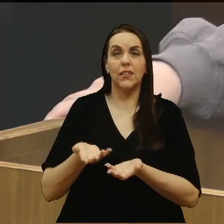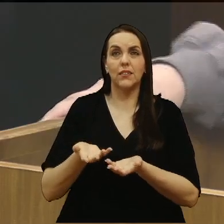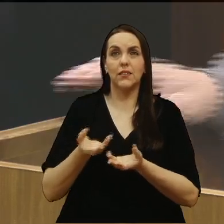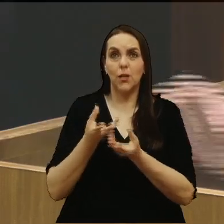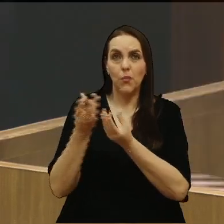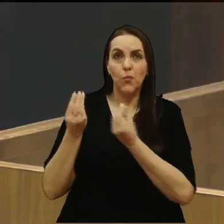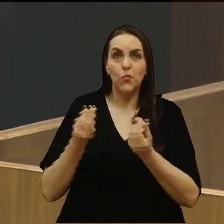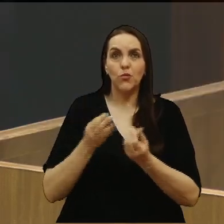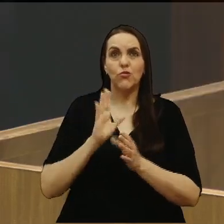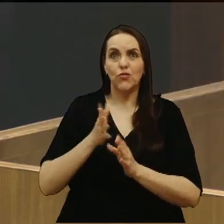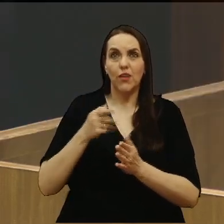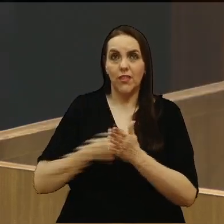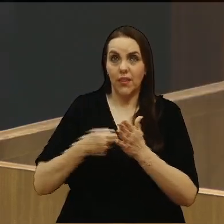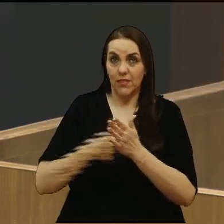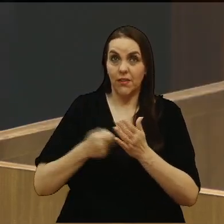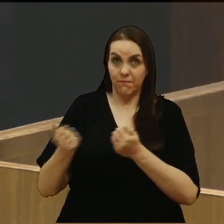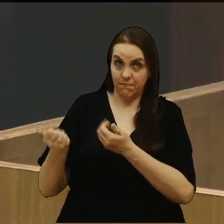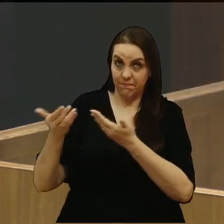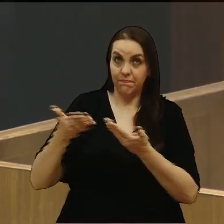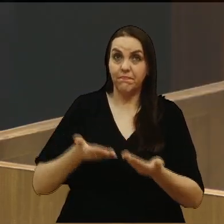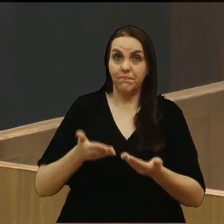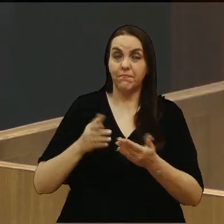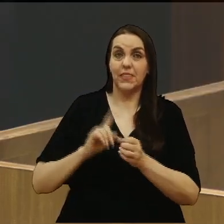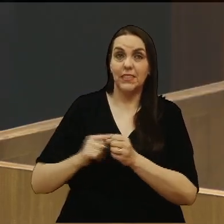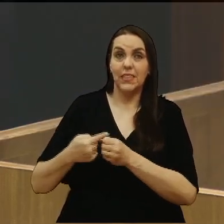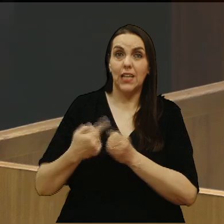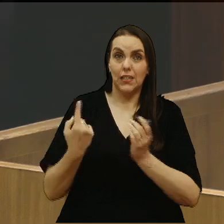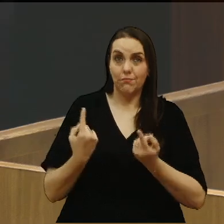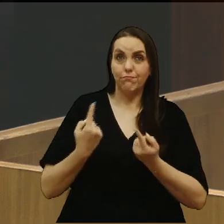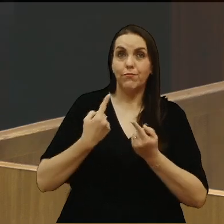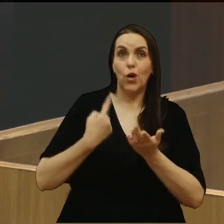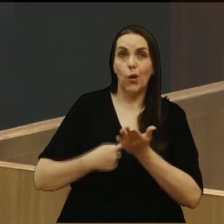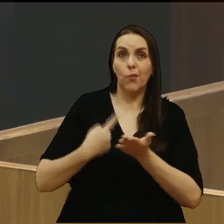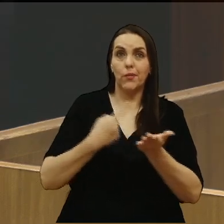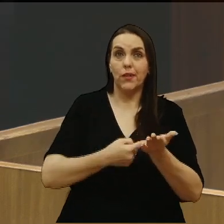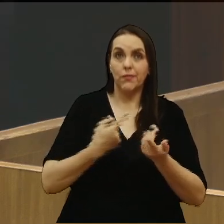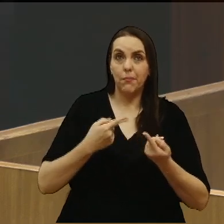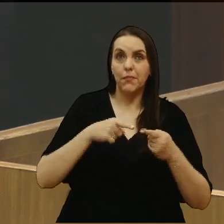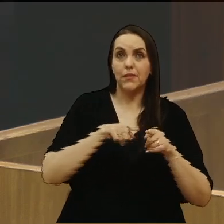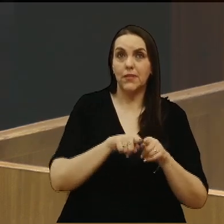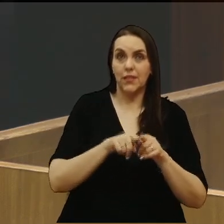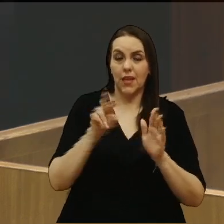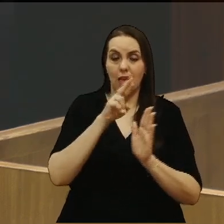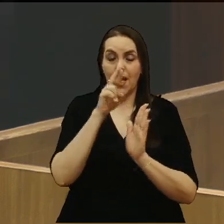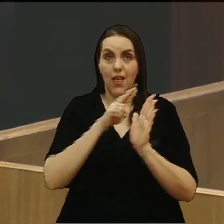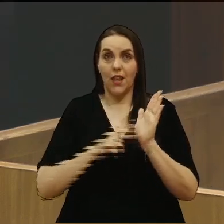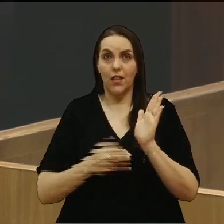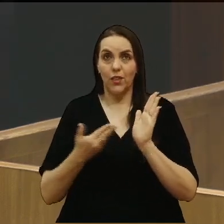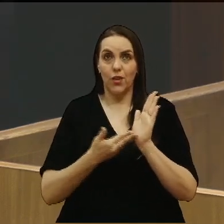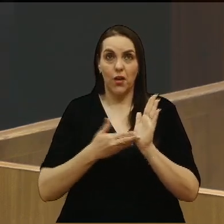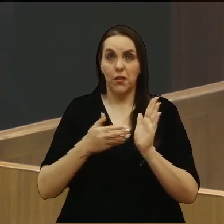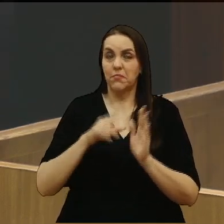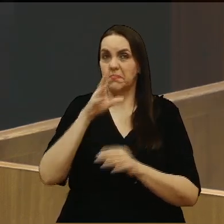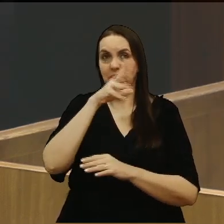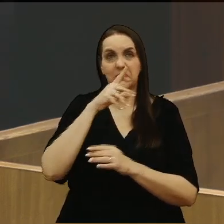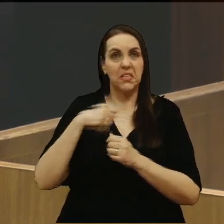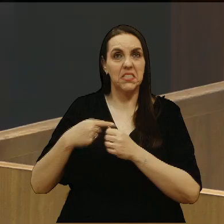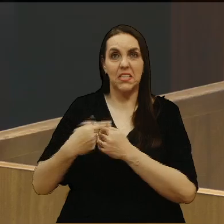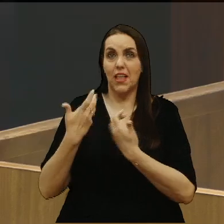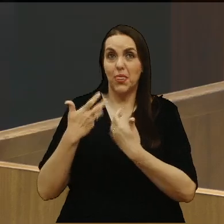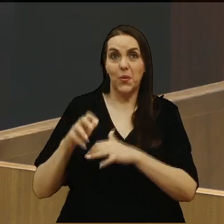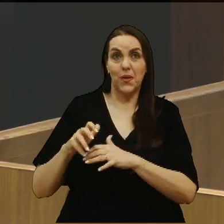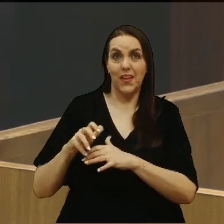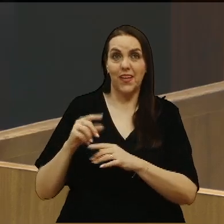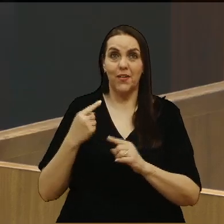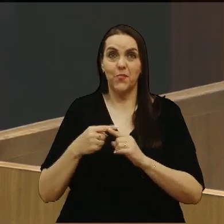muitas vezes foi tentado trazer aqui os municípios para fazer esse consórcio, e como está aqui no relatório que foi lhe passado, os municípios eles não têm o interesse de vir, porque o município de